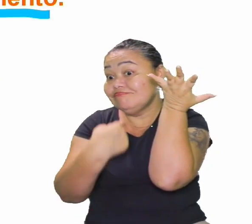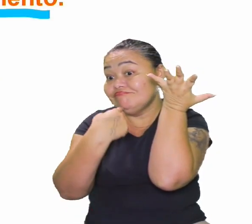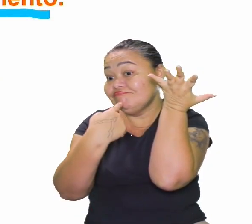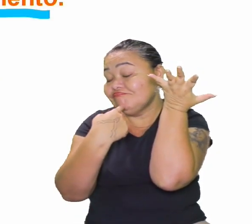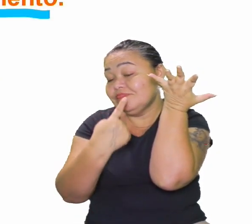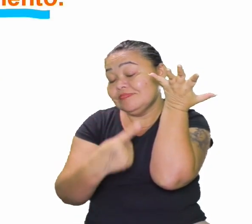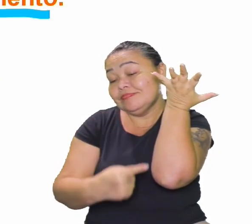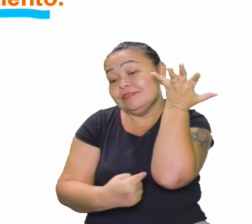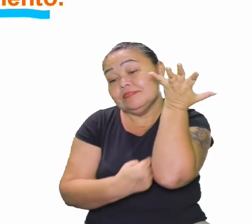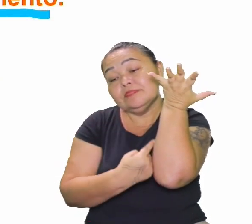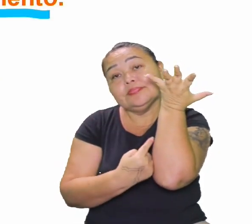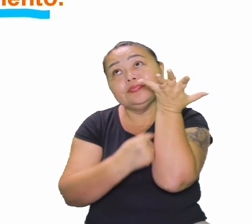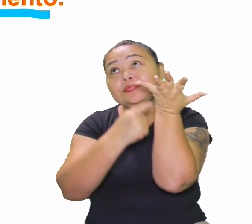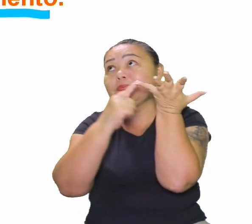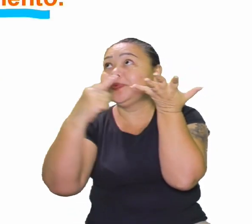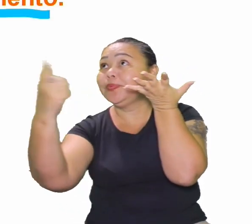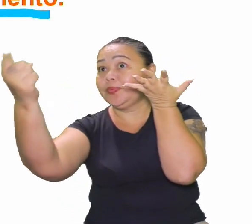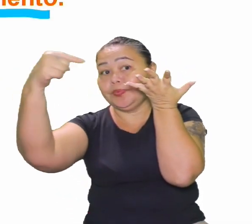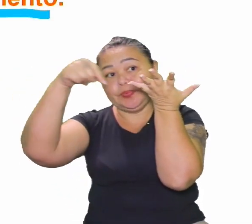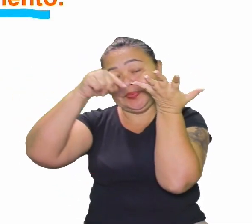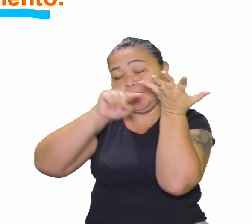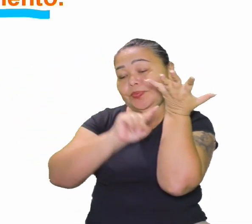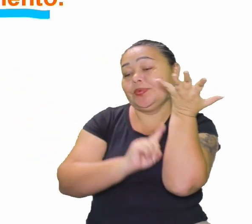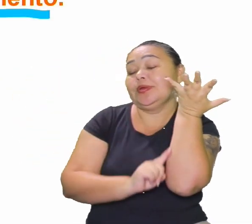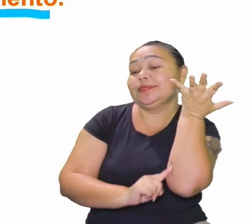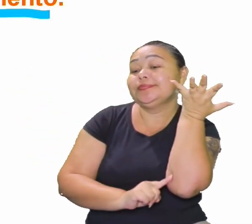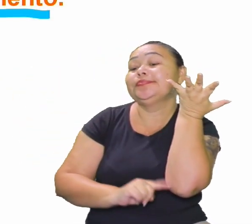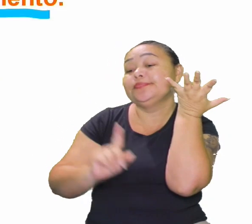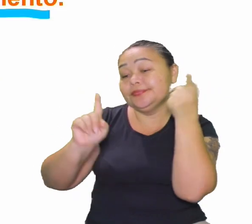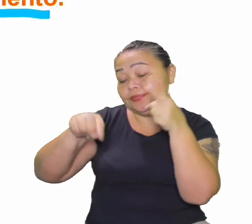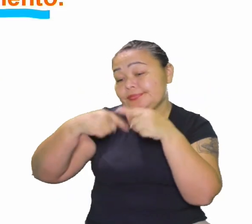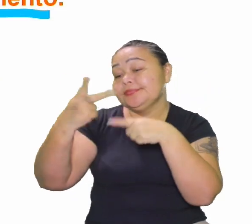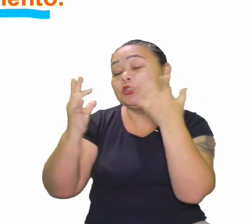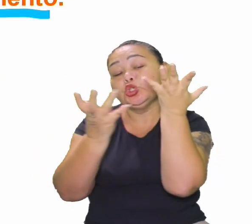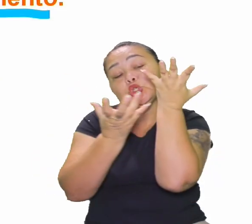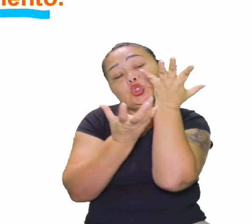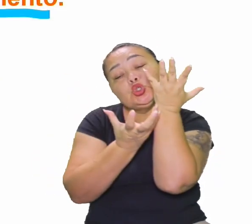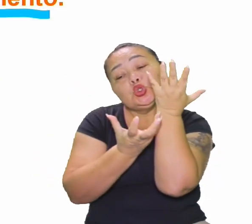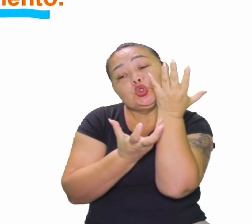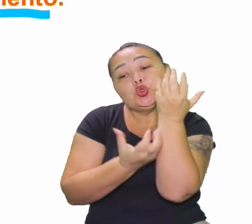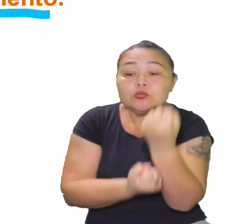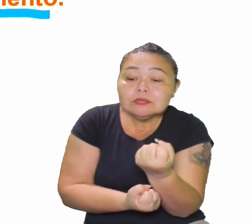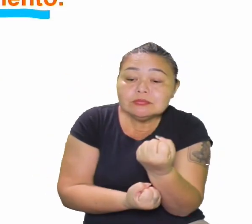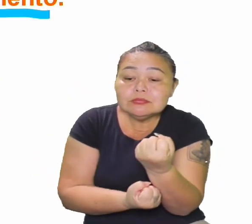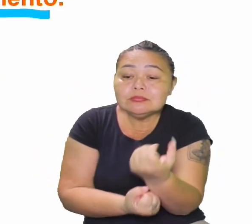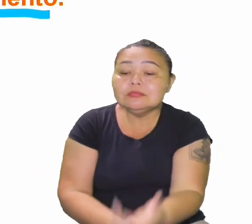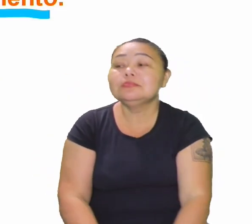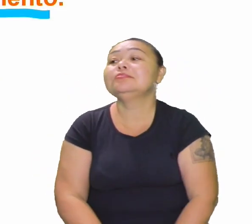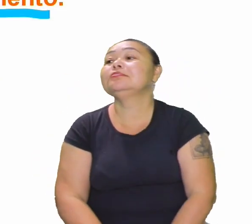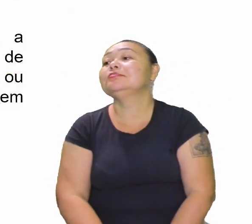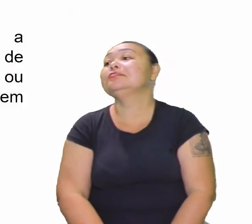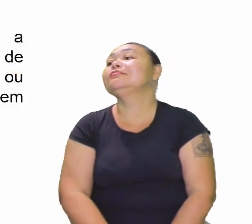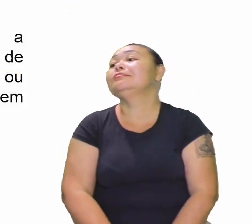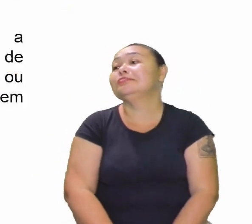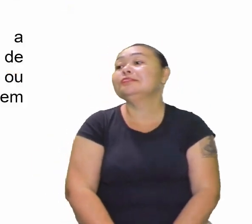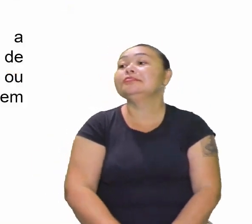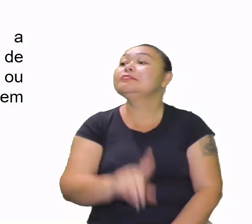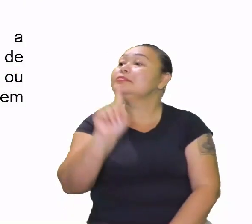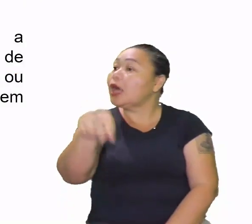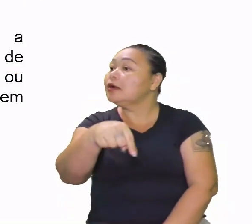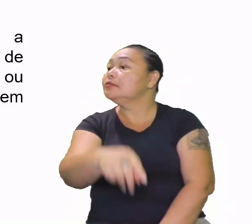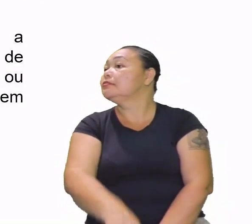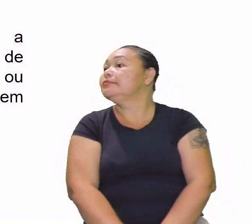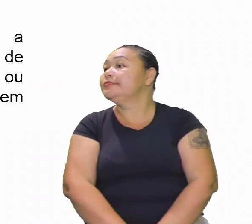a fotossíntese e aí sim, consequentemente, você vai ter esse murchamento, esse secamento dessas estruturas vegetais, né?